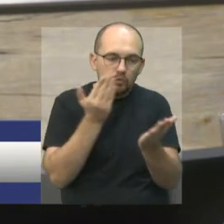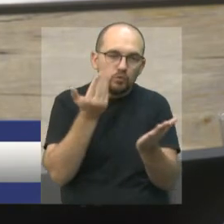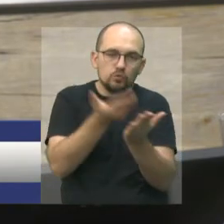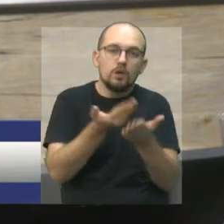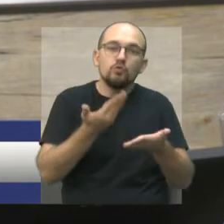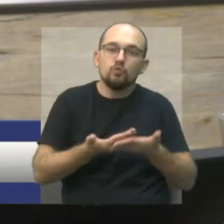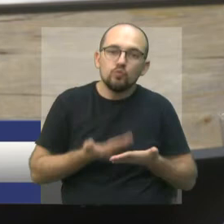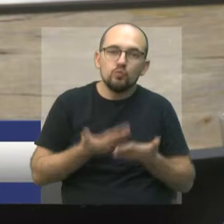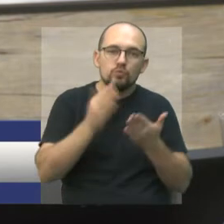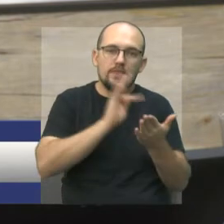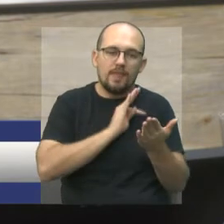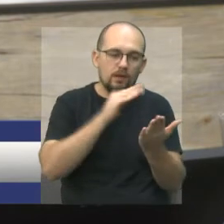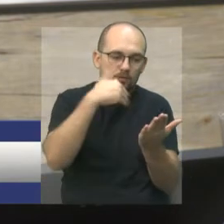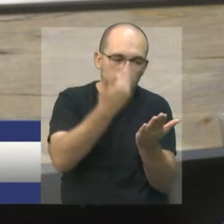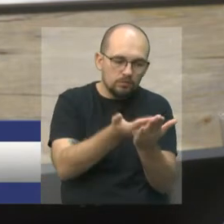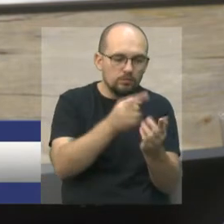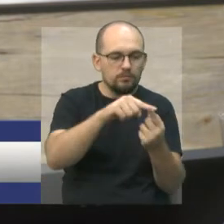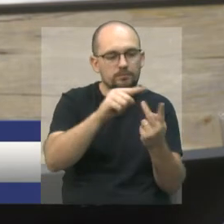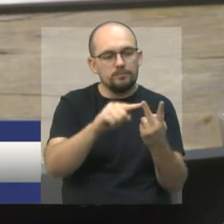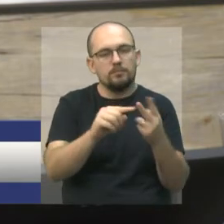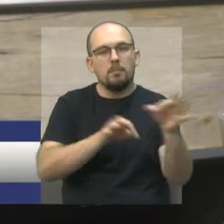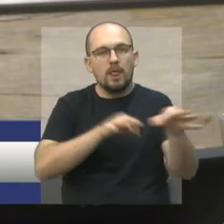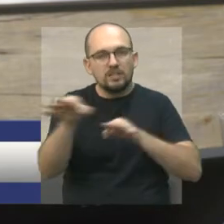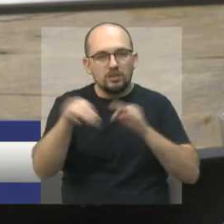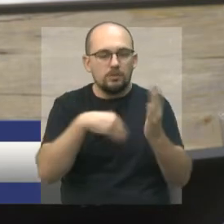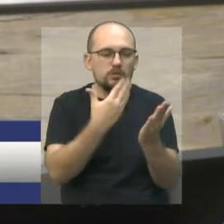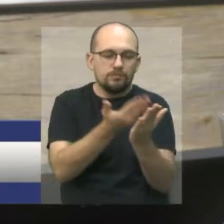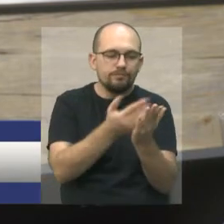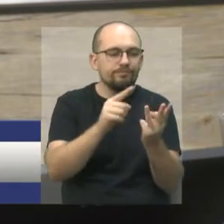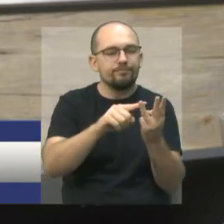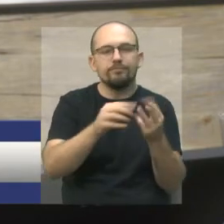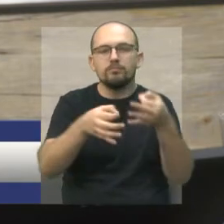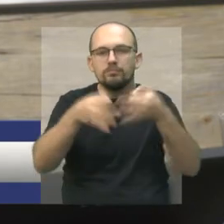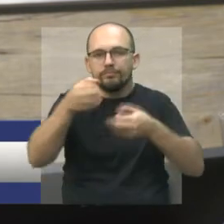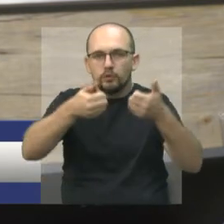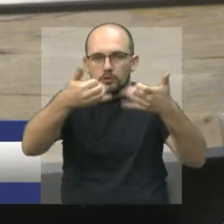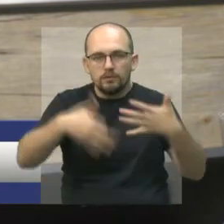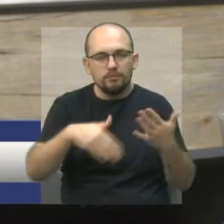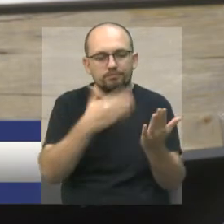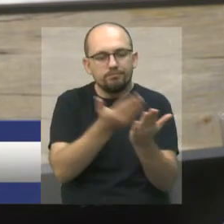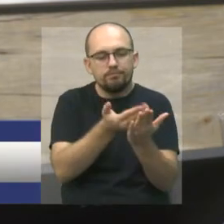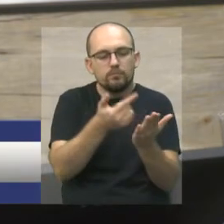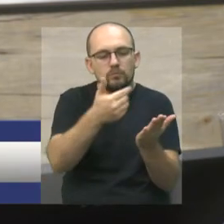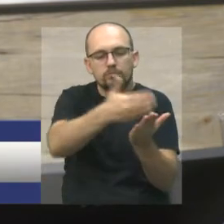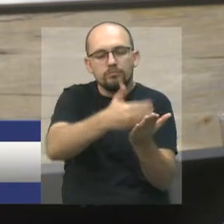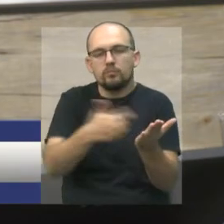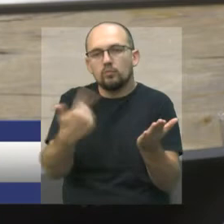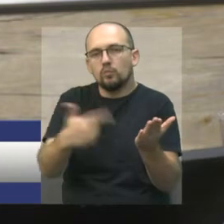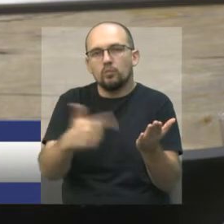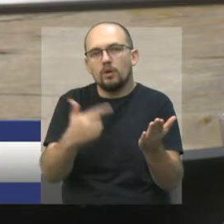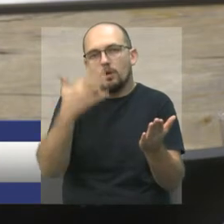orçamento, planejamento e justificativas que permitam compreender a pertinência e a compatibilidade da proposta